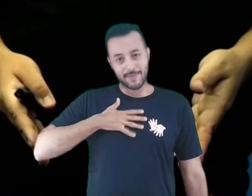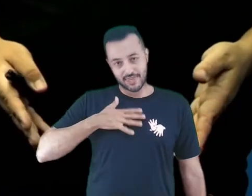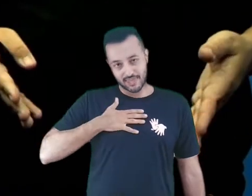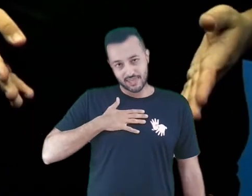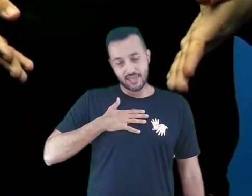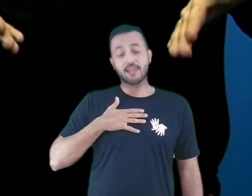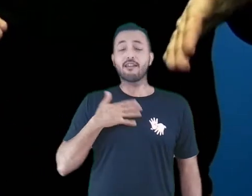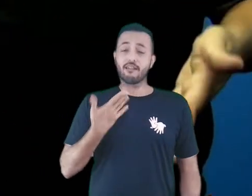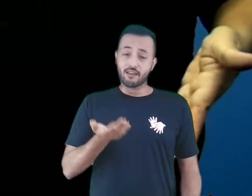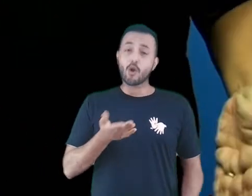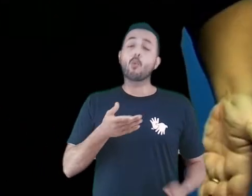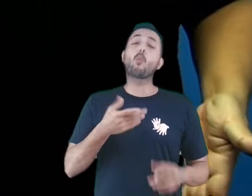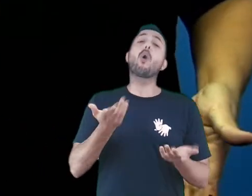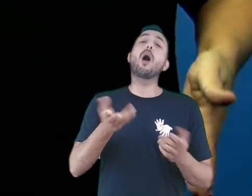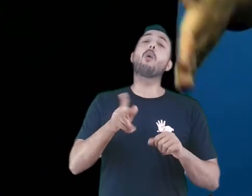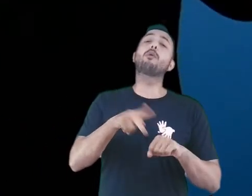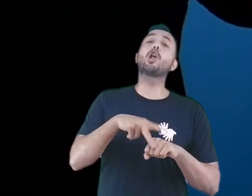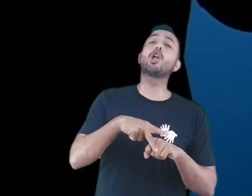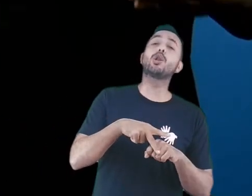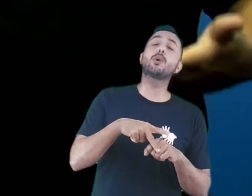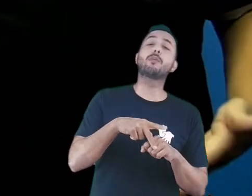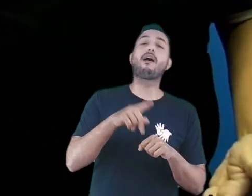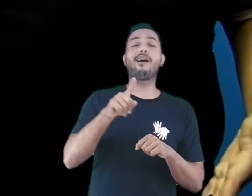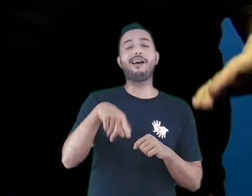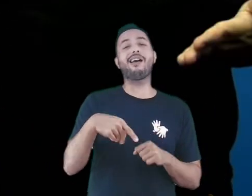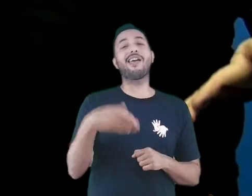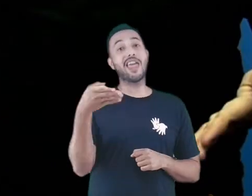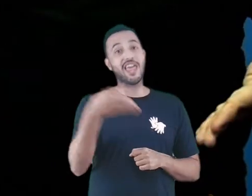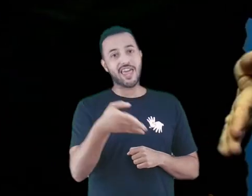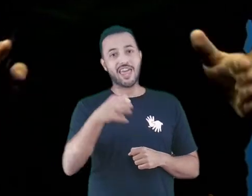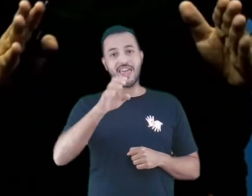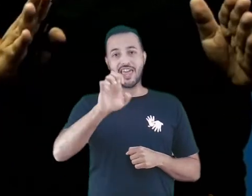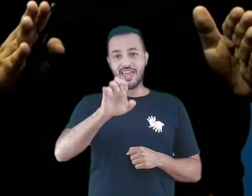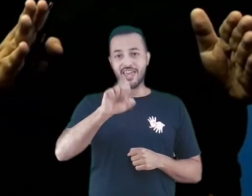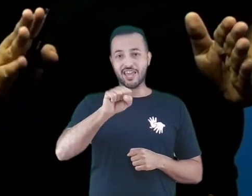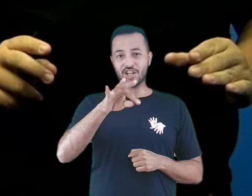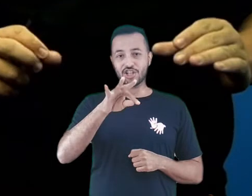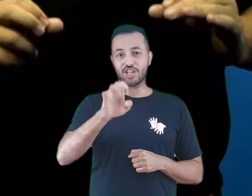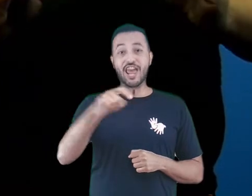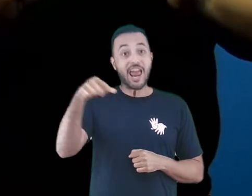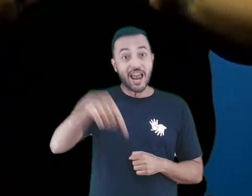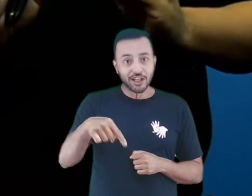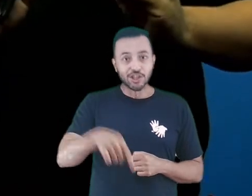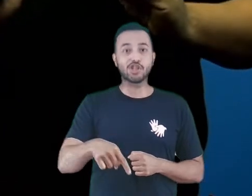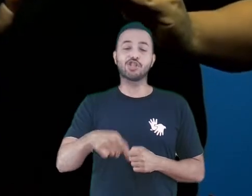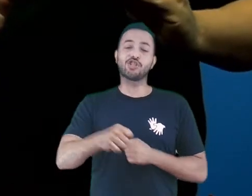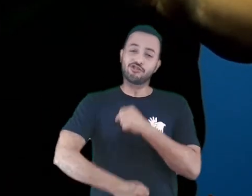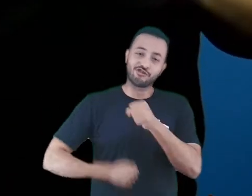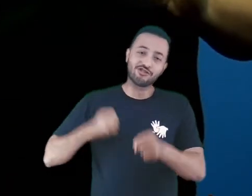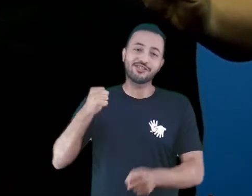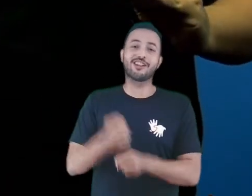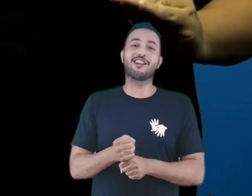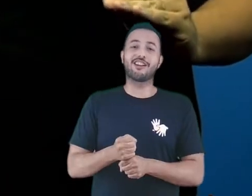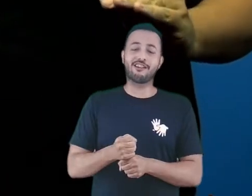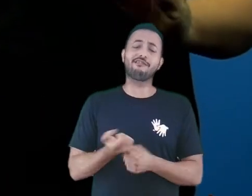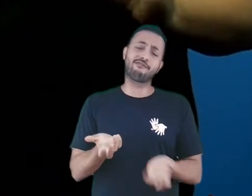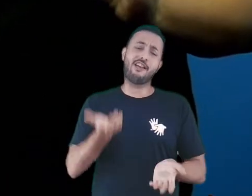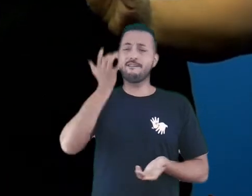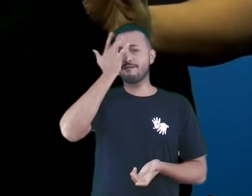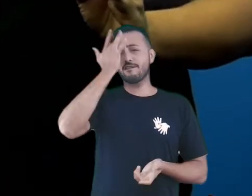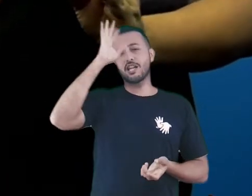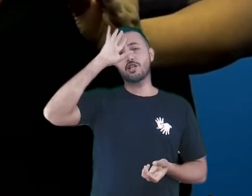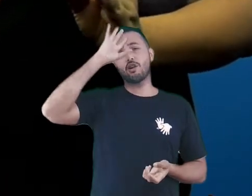Este, pois eu estou demonstrando que este ano. Vê só, muito fácil de